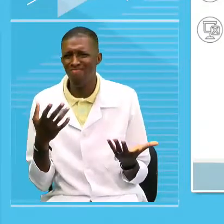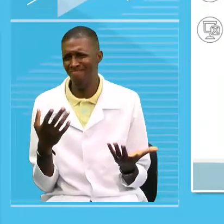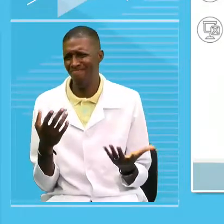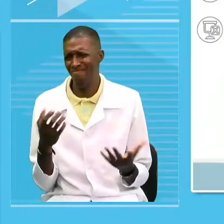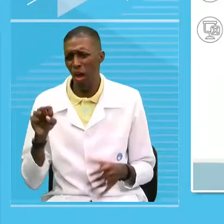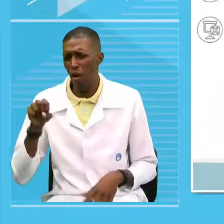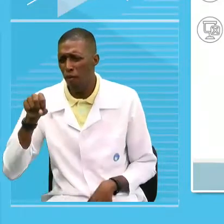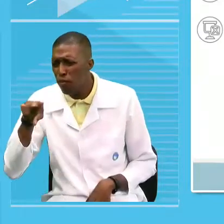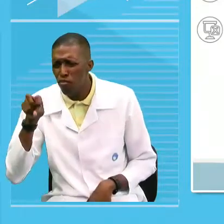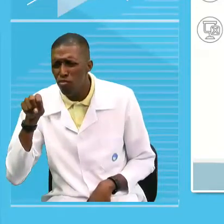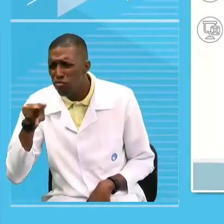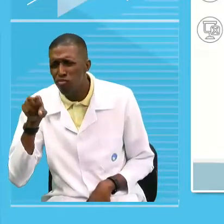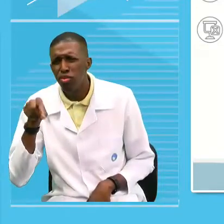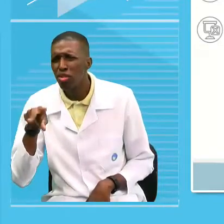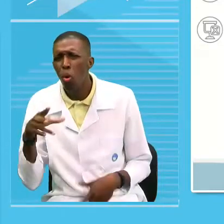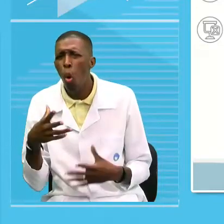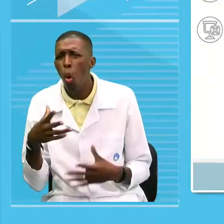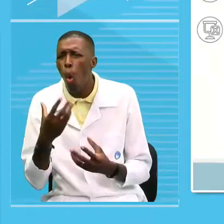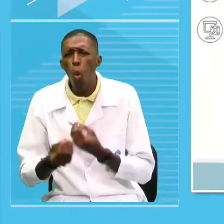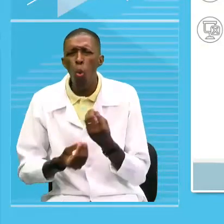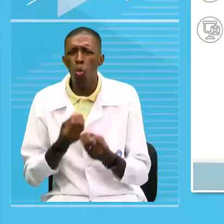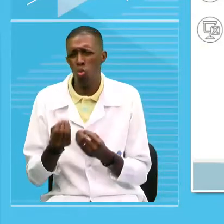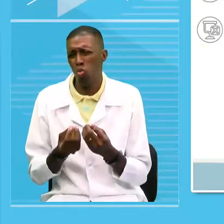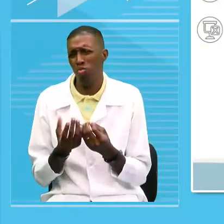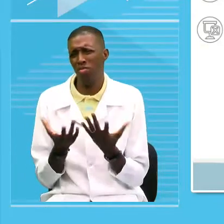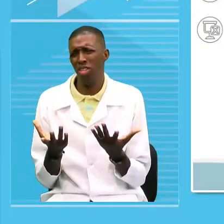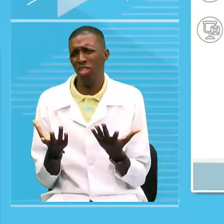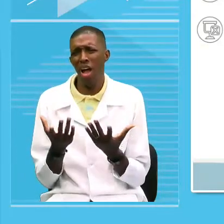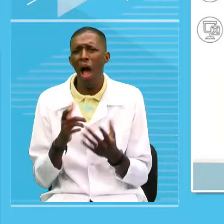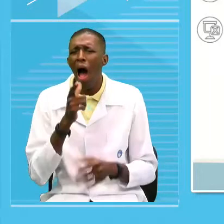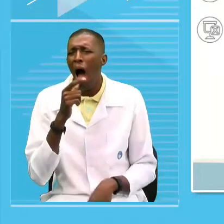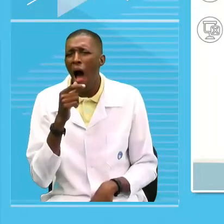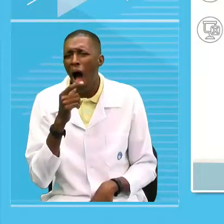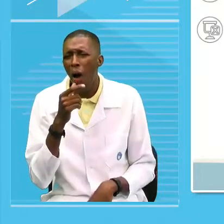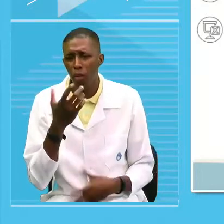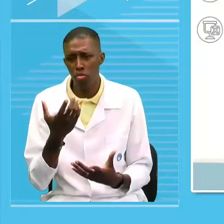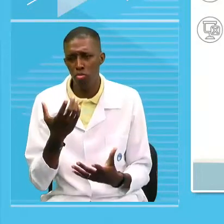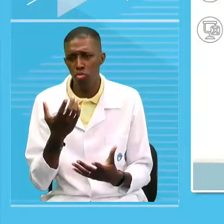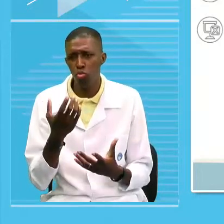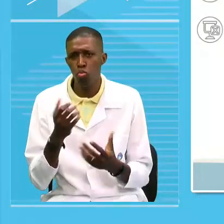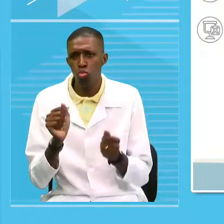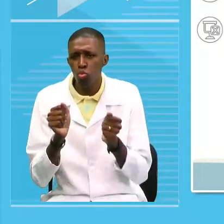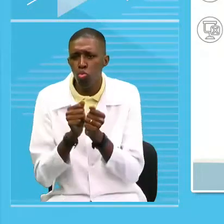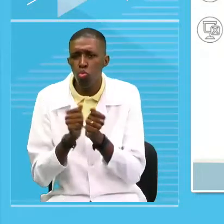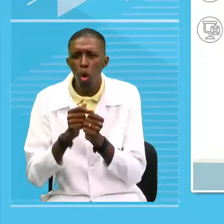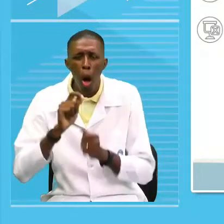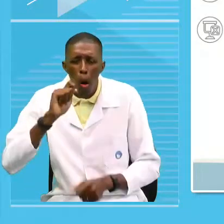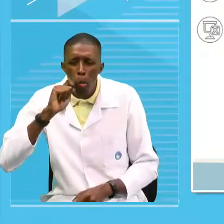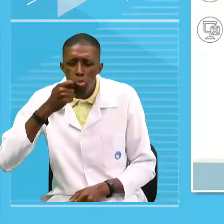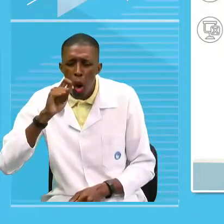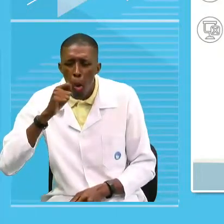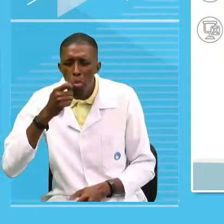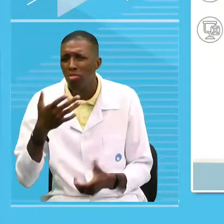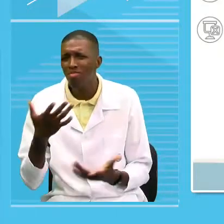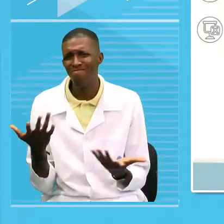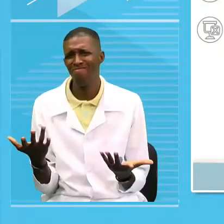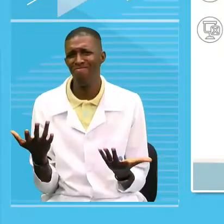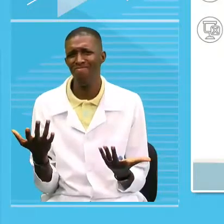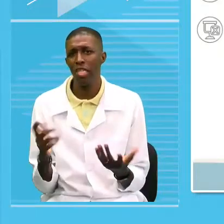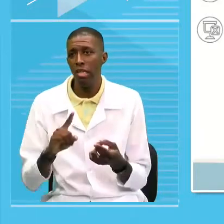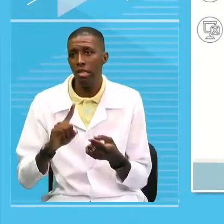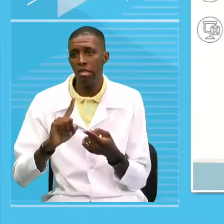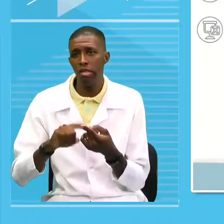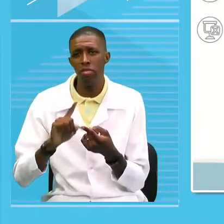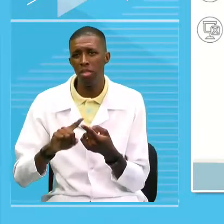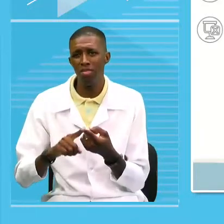vírus do que que adianta eu tomar lá uma água com limão e depois eu sai na rua sem a máscara sem passar